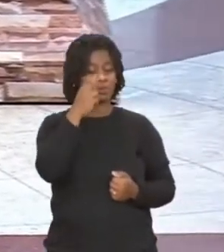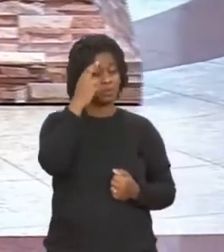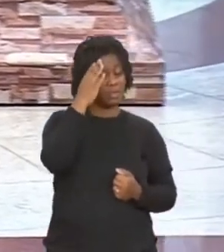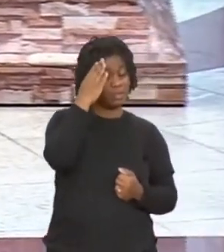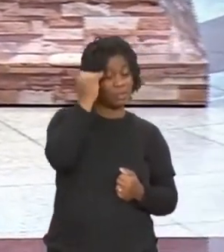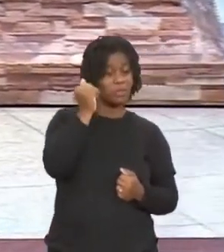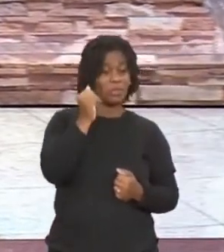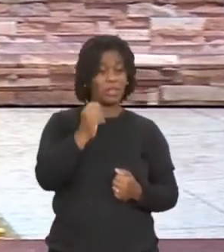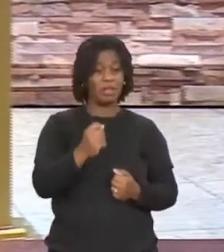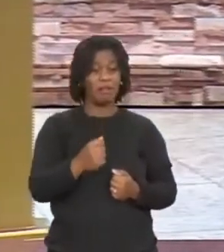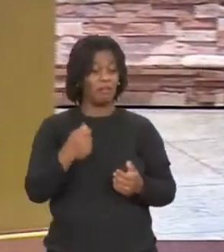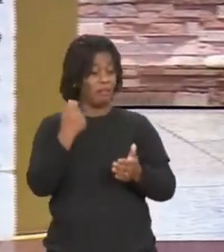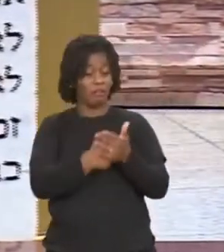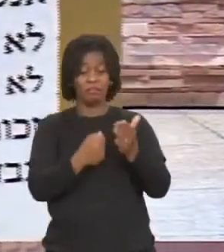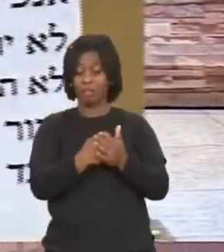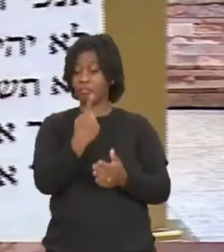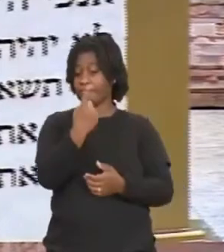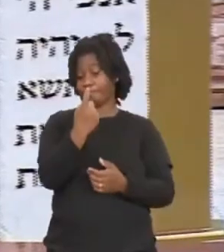lutar sozinho.